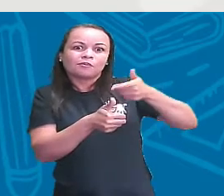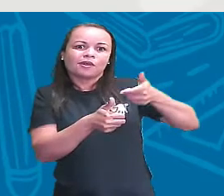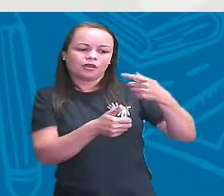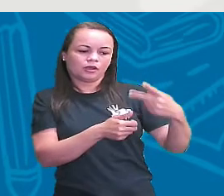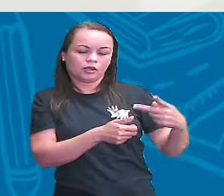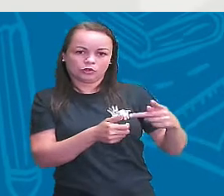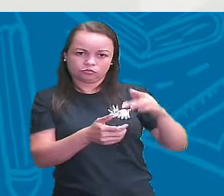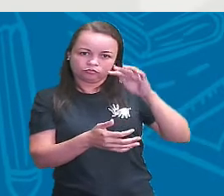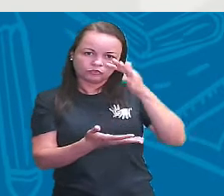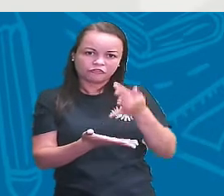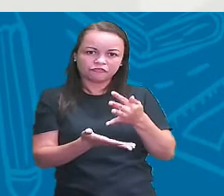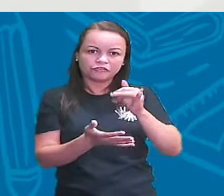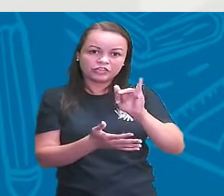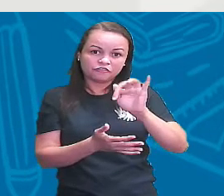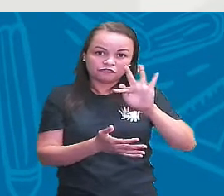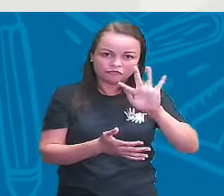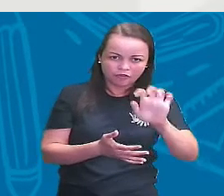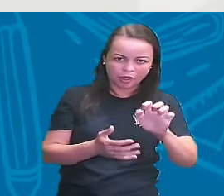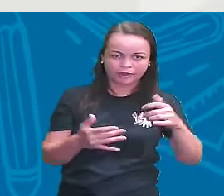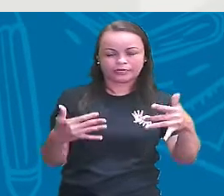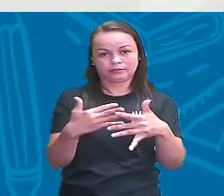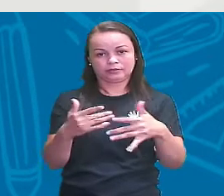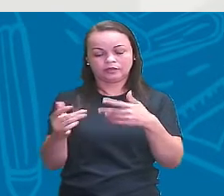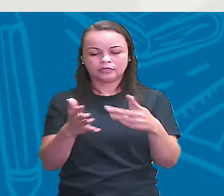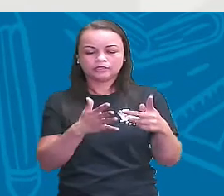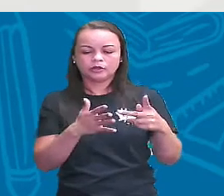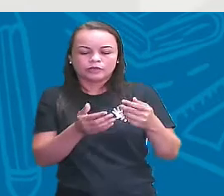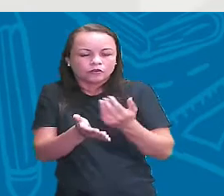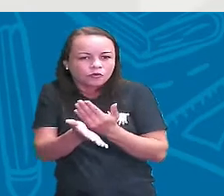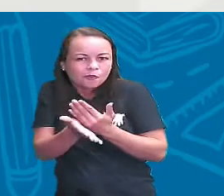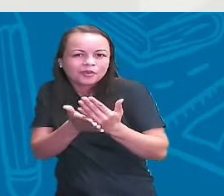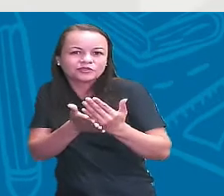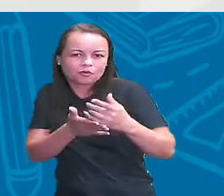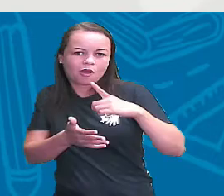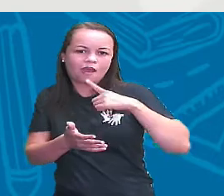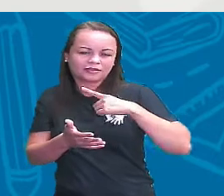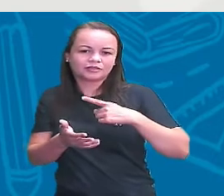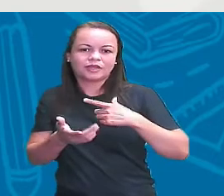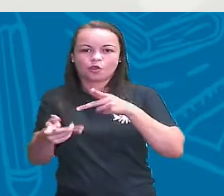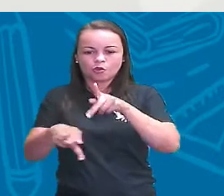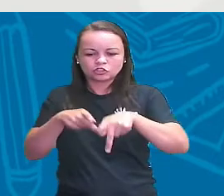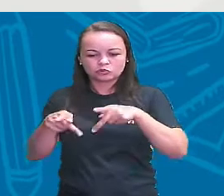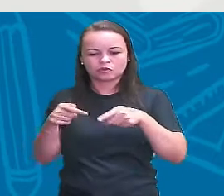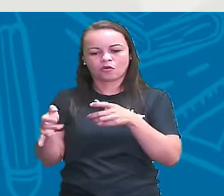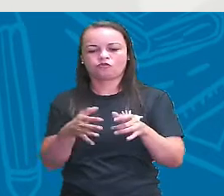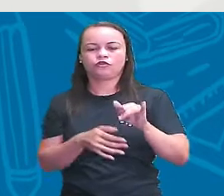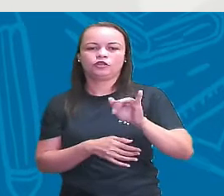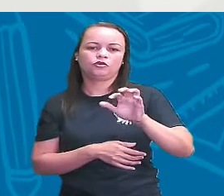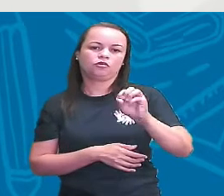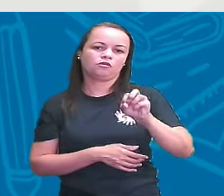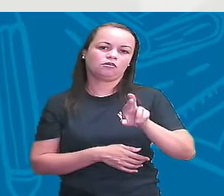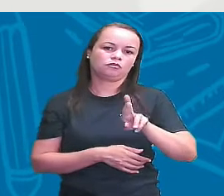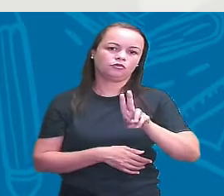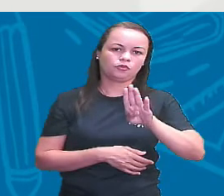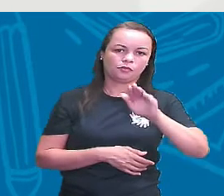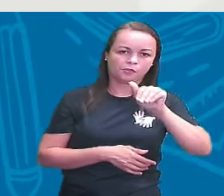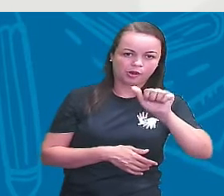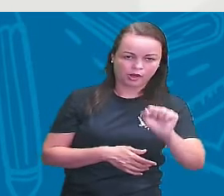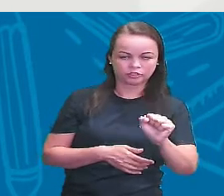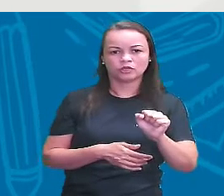foi que aconteceu o surgimento dos reinos iorubás. É tanto que todas as cidades iorubás tinham uma relação direta